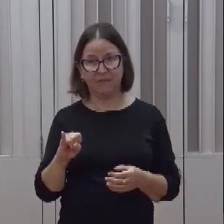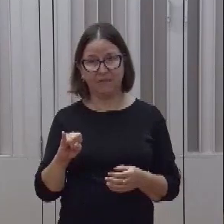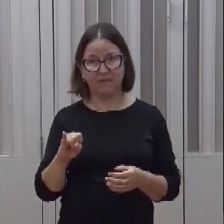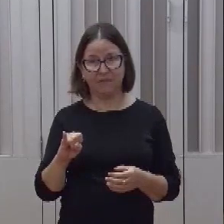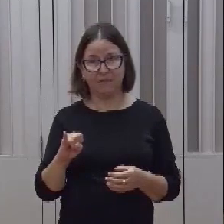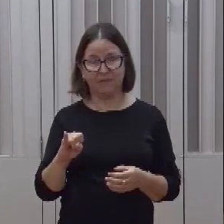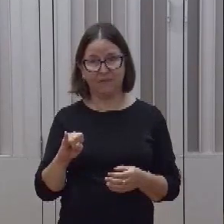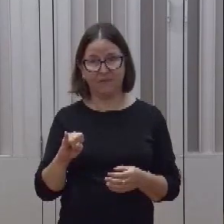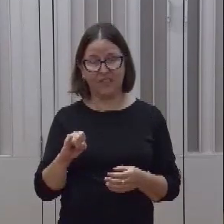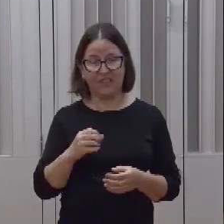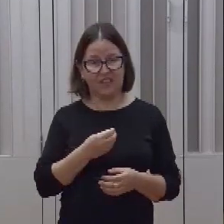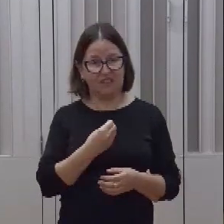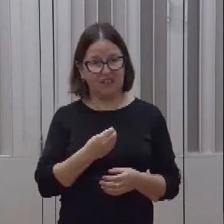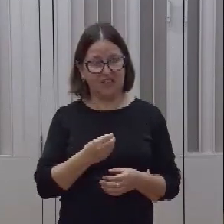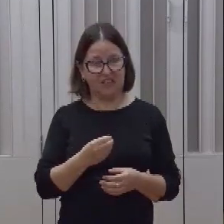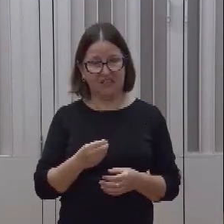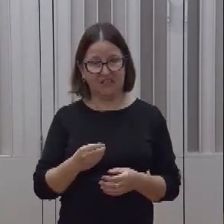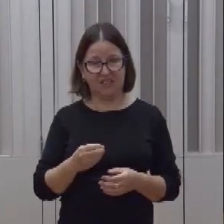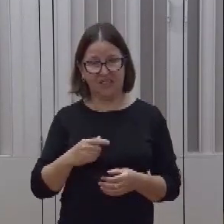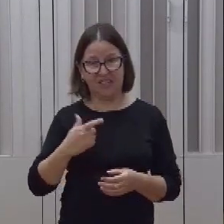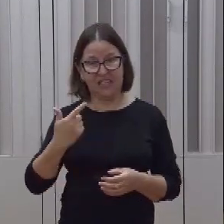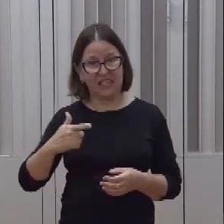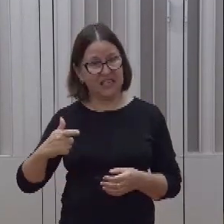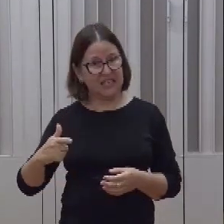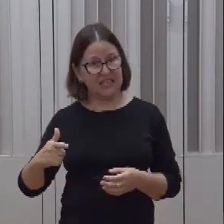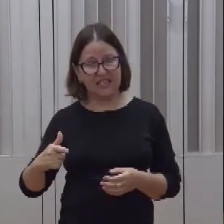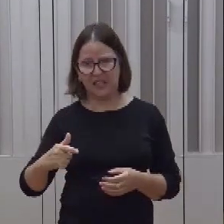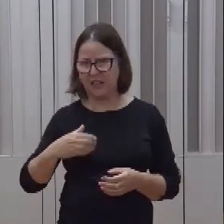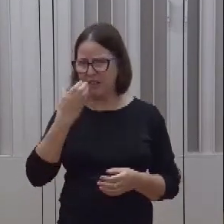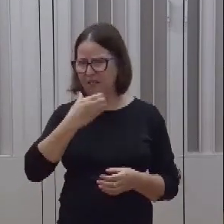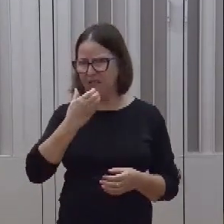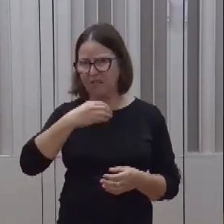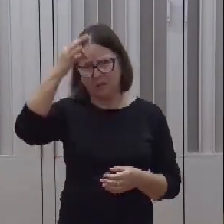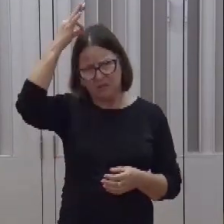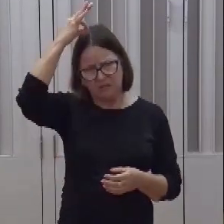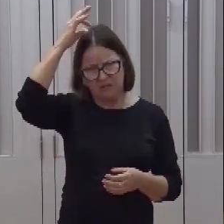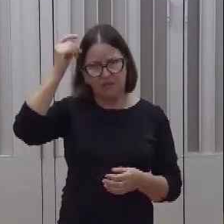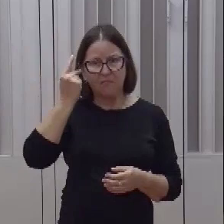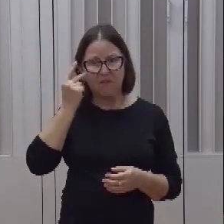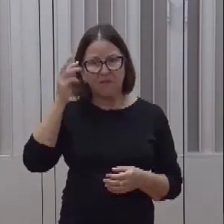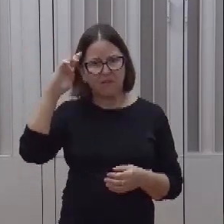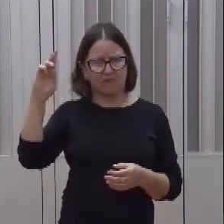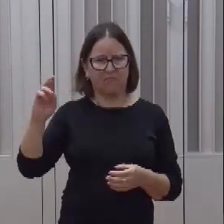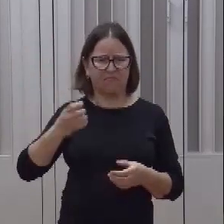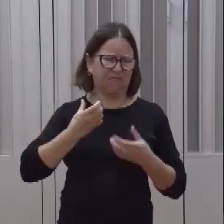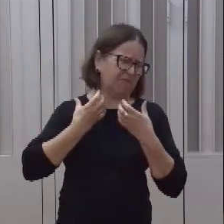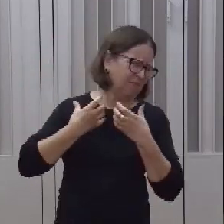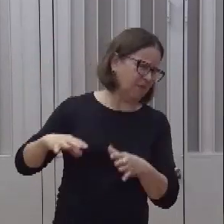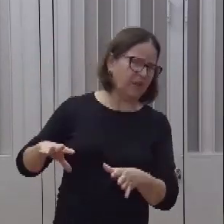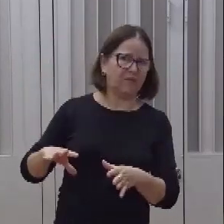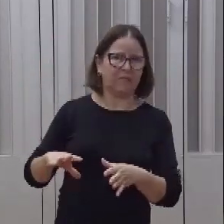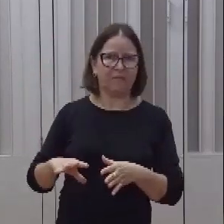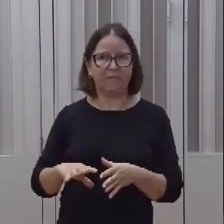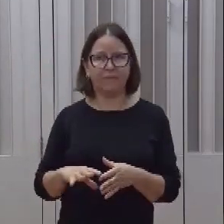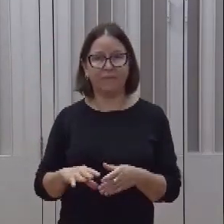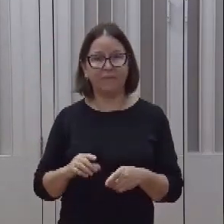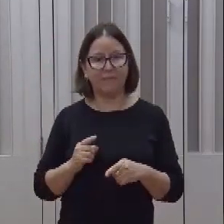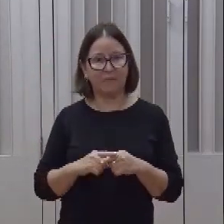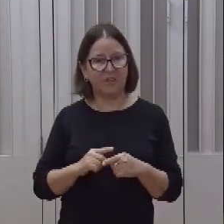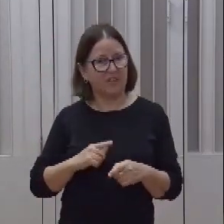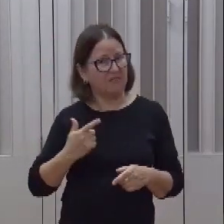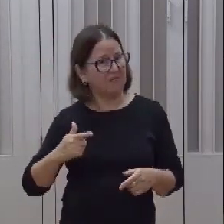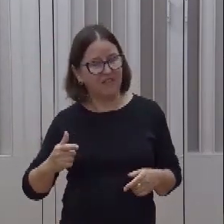para viver essa vida medíocre, sem frutificação para o Senhor, eu não quero viver, porque não tem